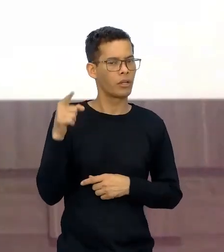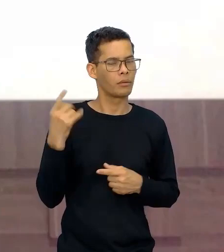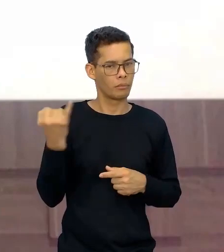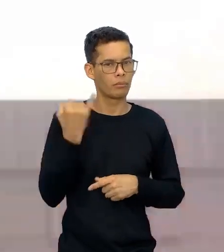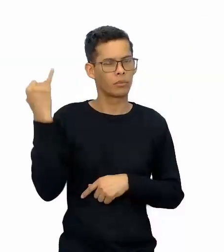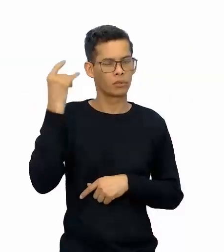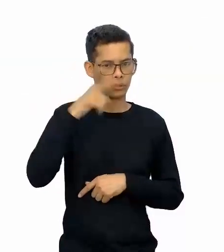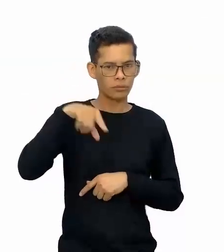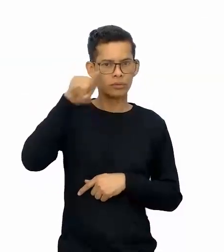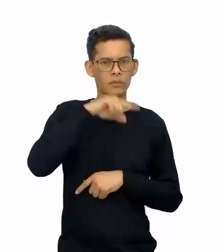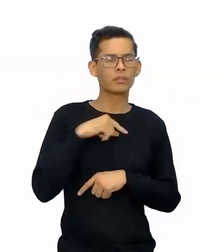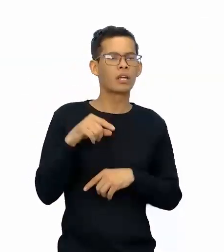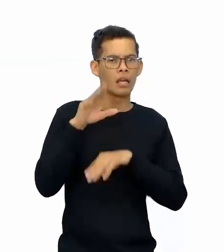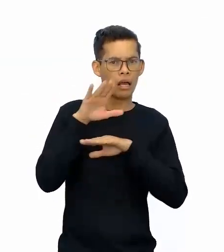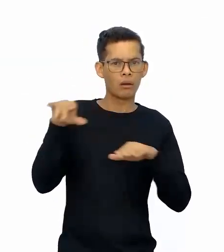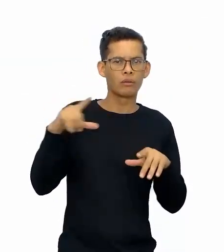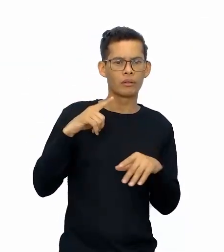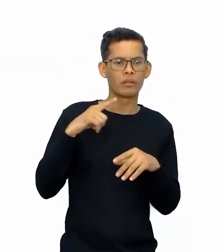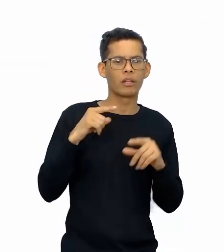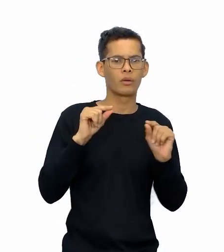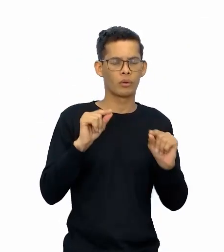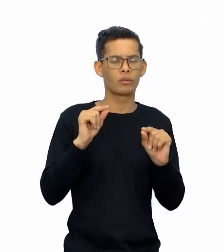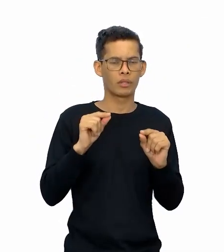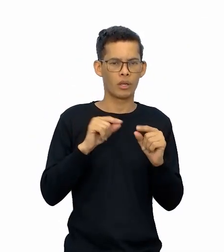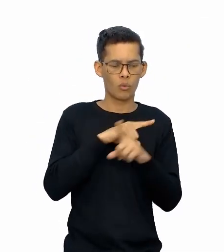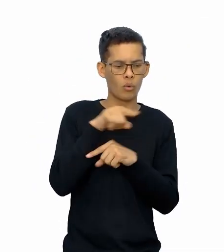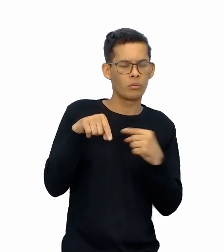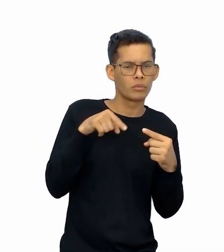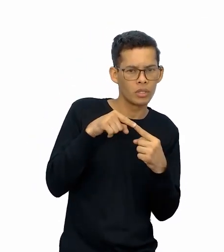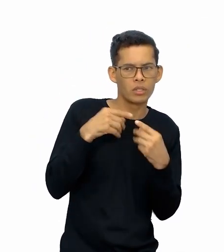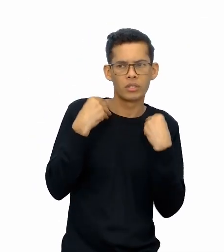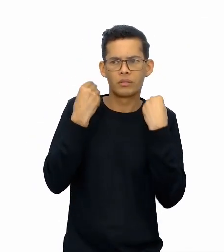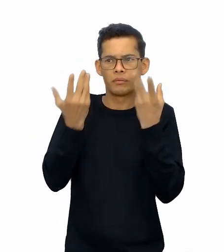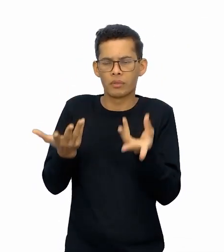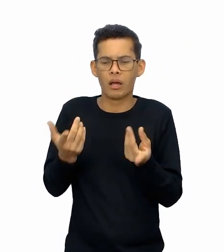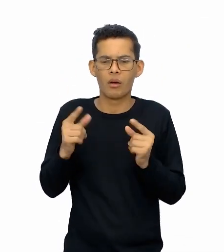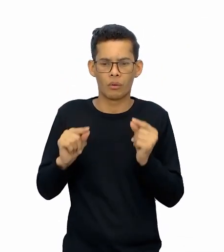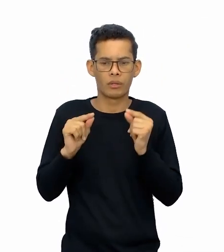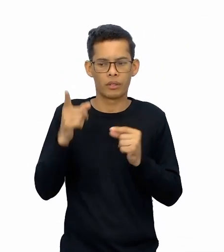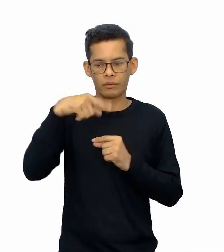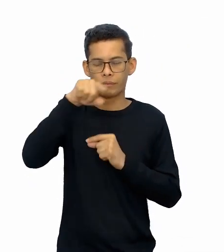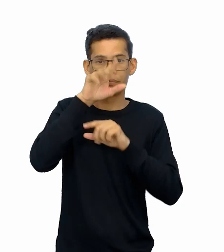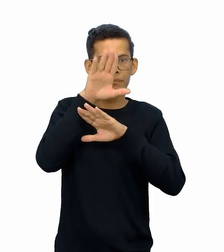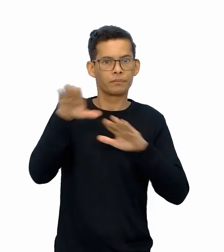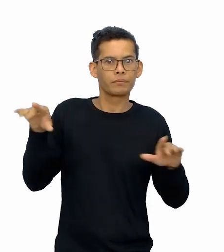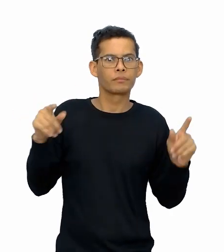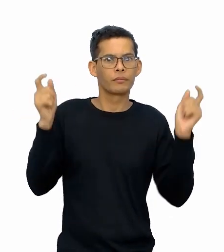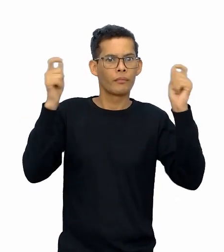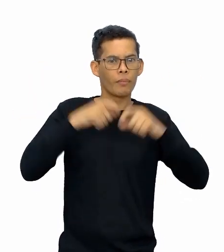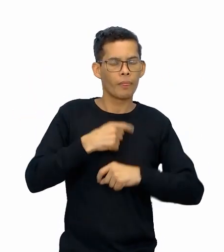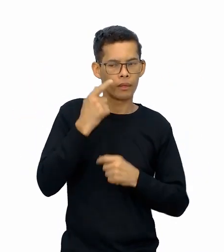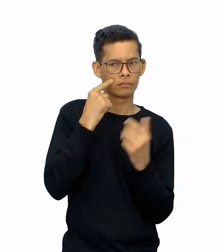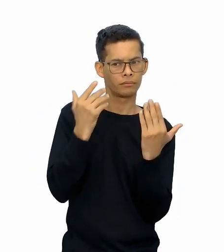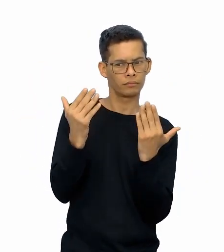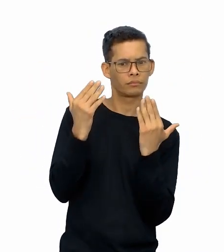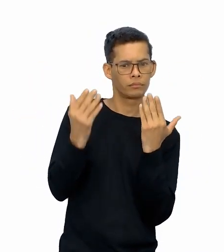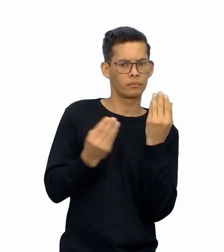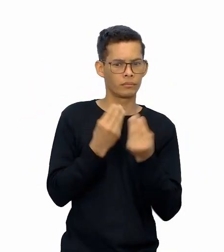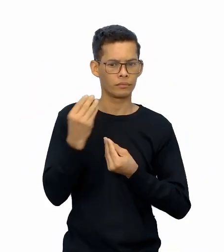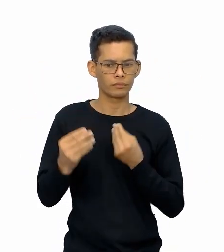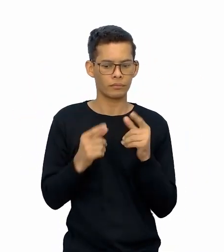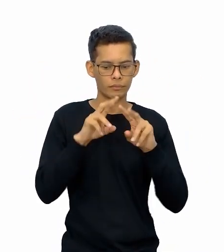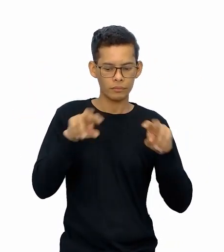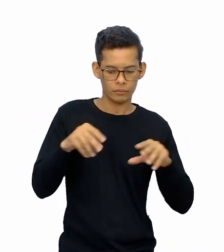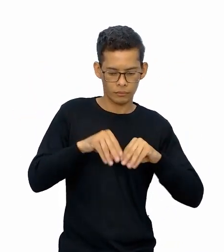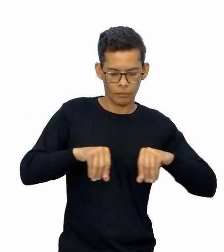né? Então, ele tem o objetivo de que os estudantes possam analisar a gravidade de poluentes no solo em relação à germinação